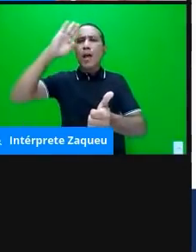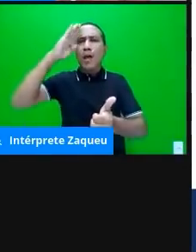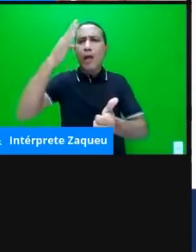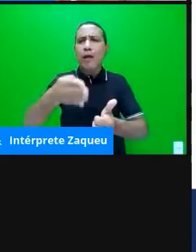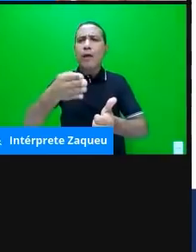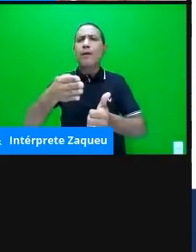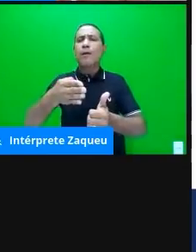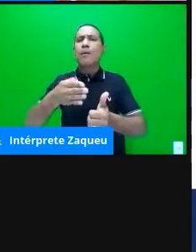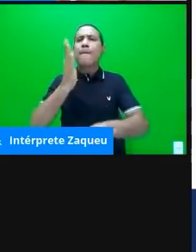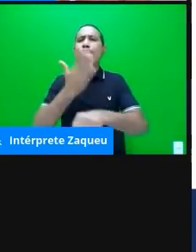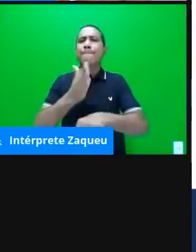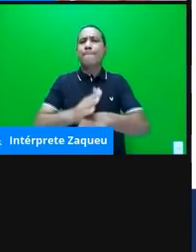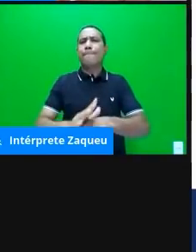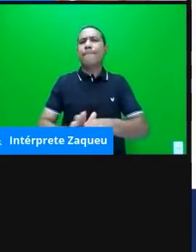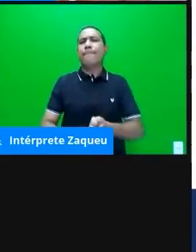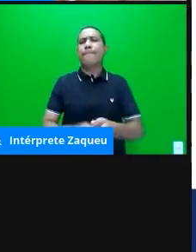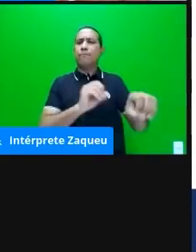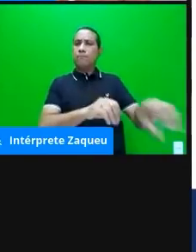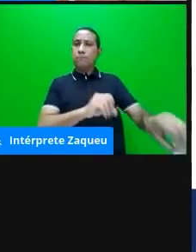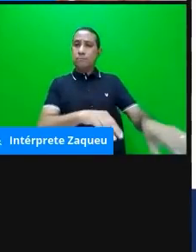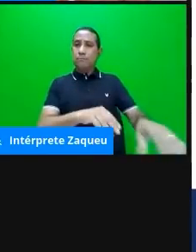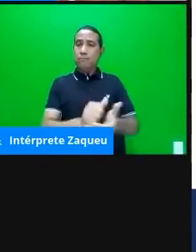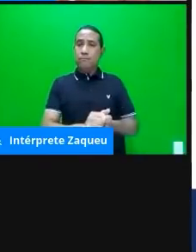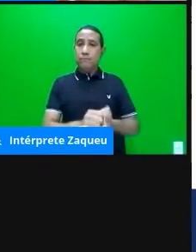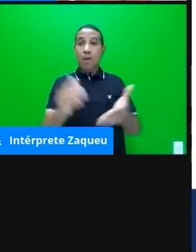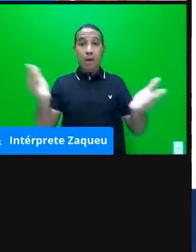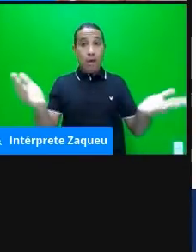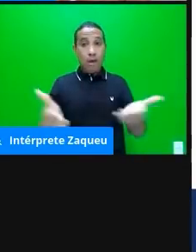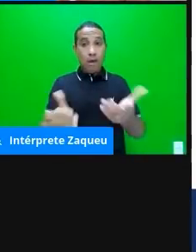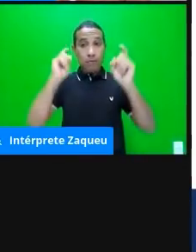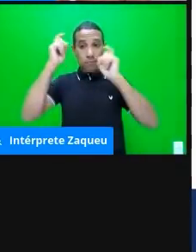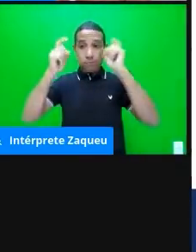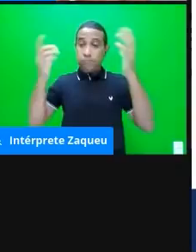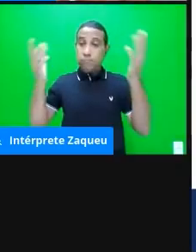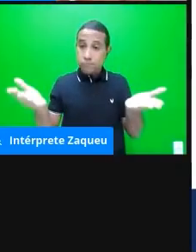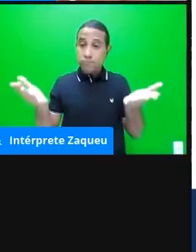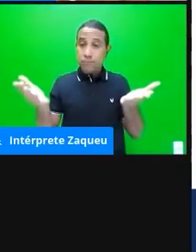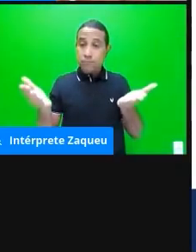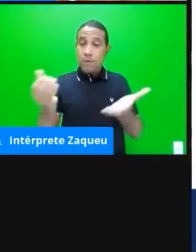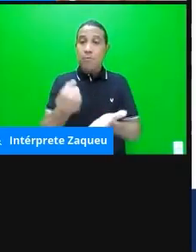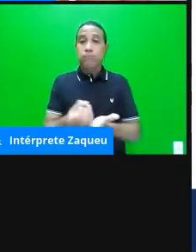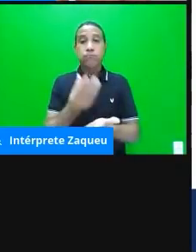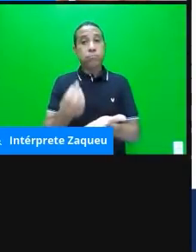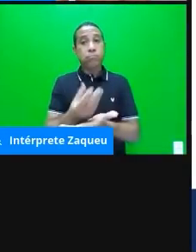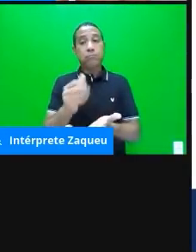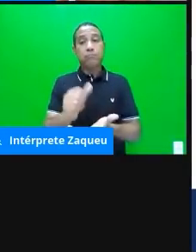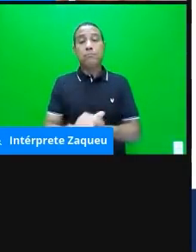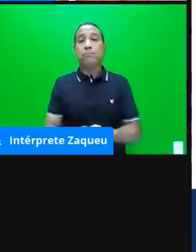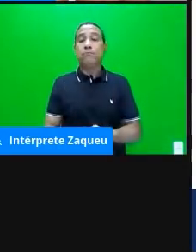práticas pedagógicas? Essas são as nossas preocupações com a alfabetização.